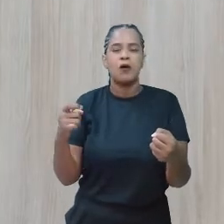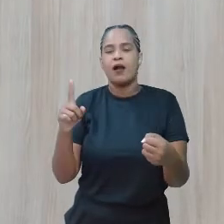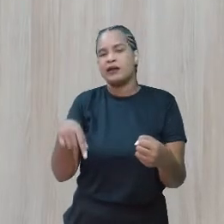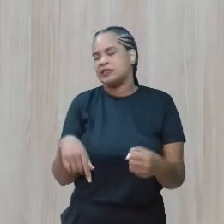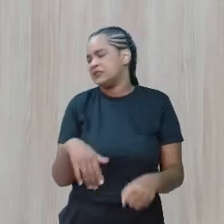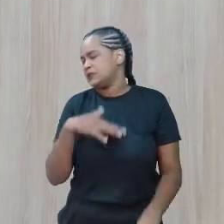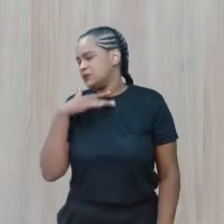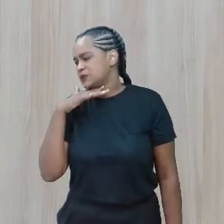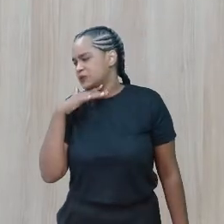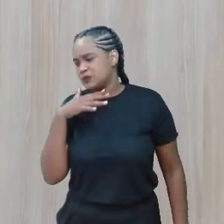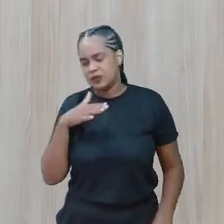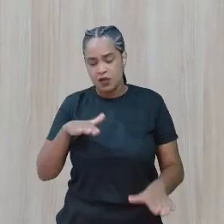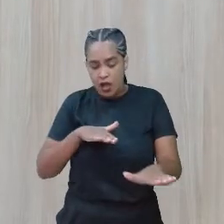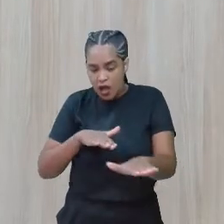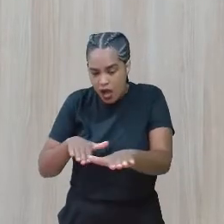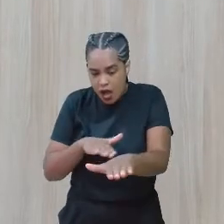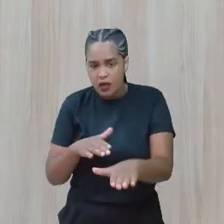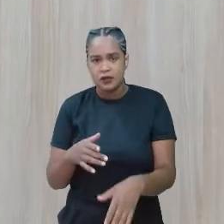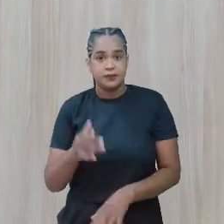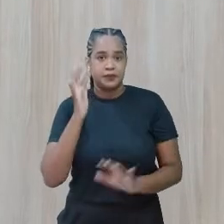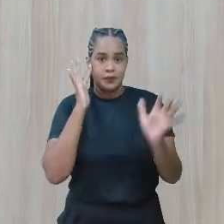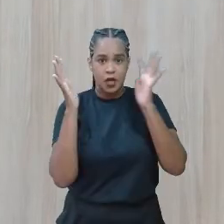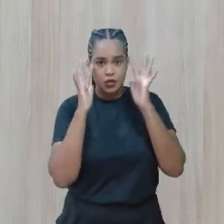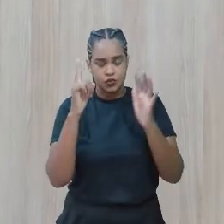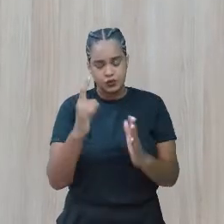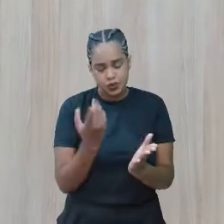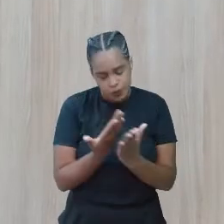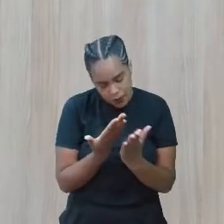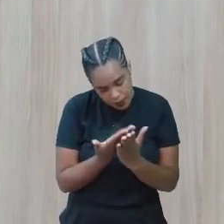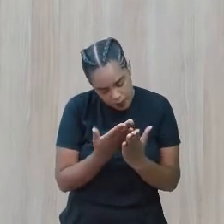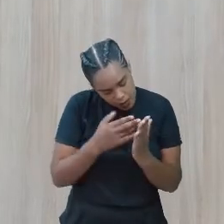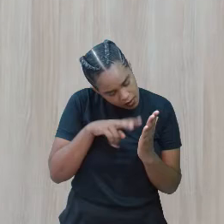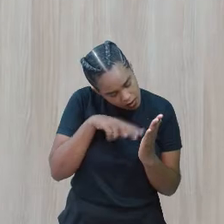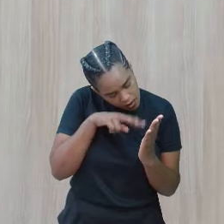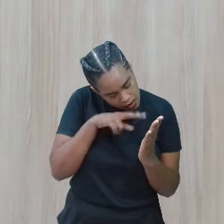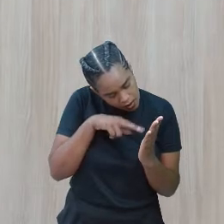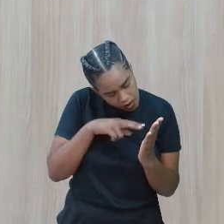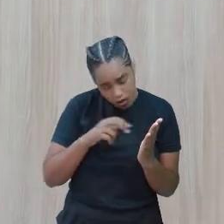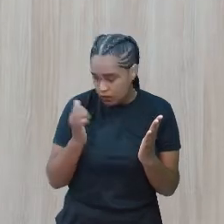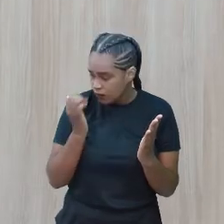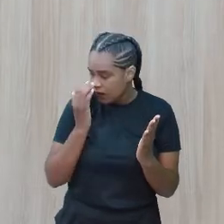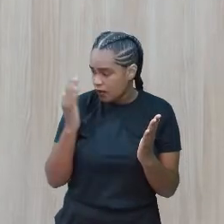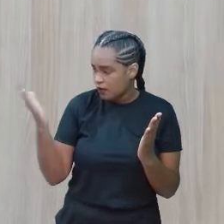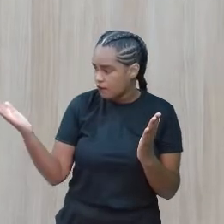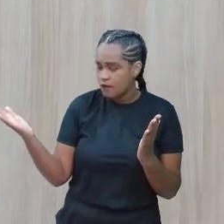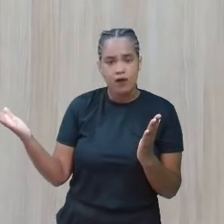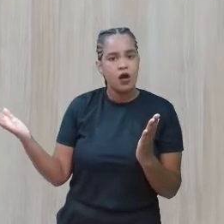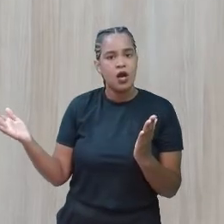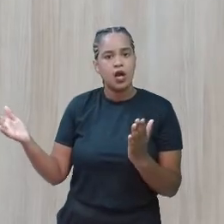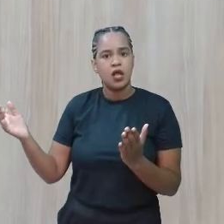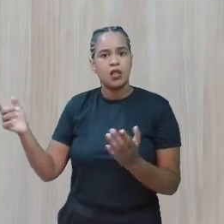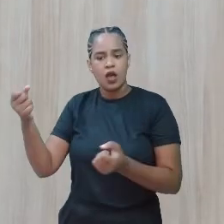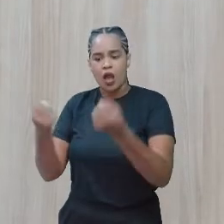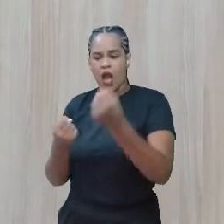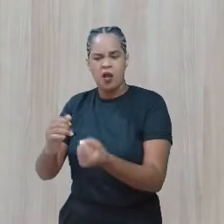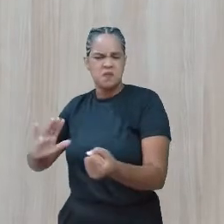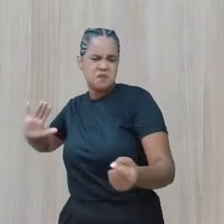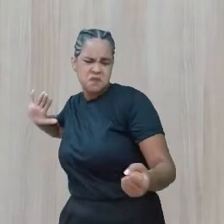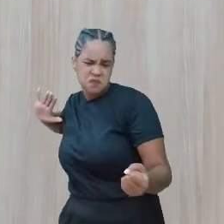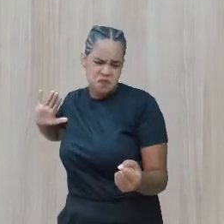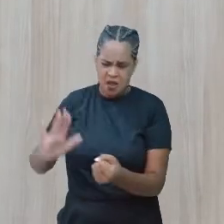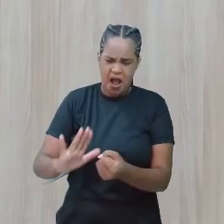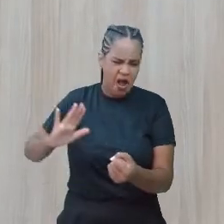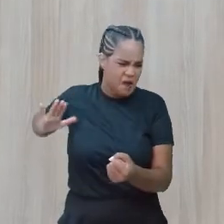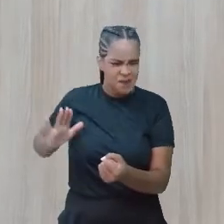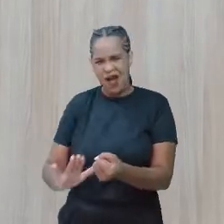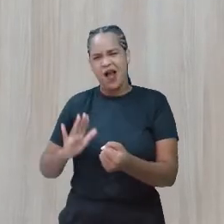É muito desagradável. Imagina você estudando e aí na frente da sua casa alguém buzinando, chamando alguém da